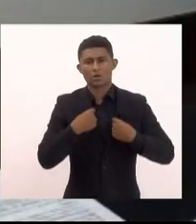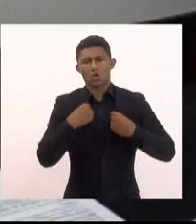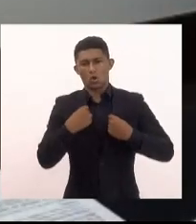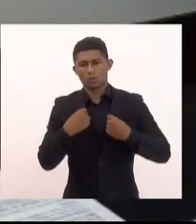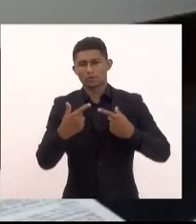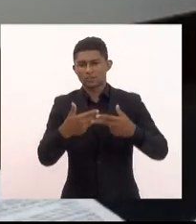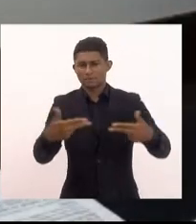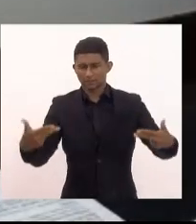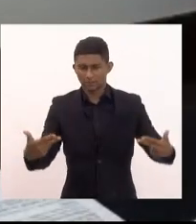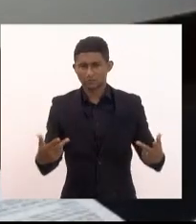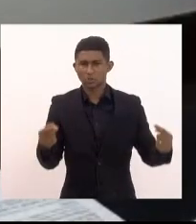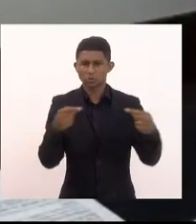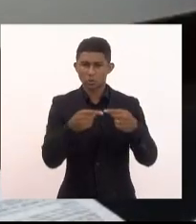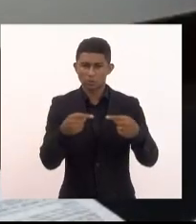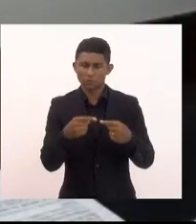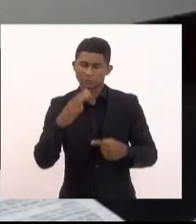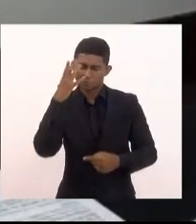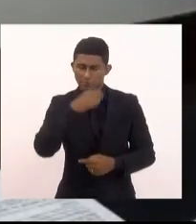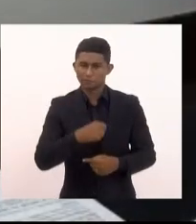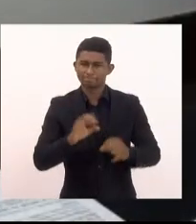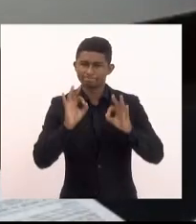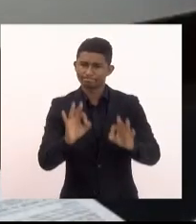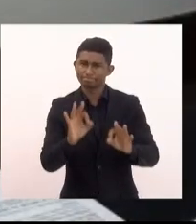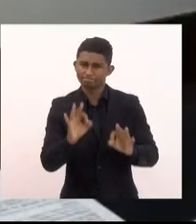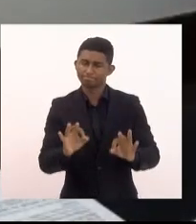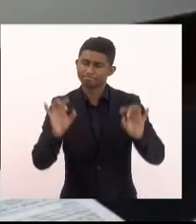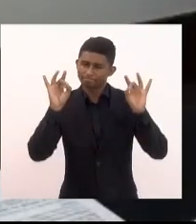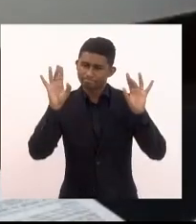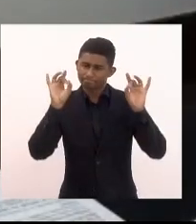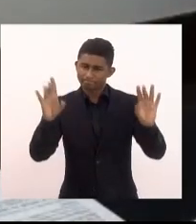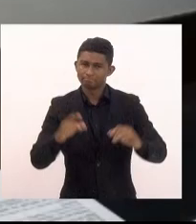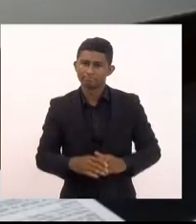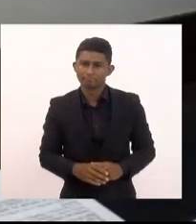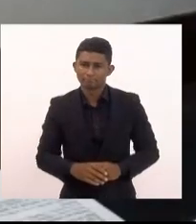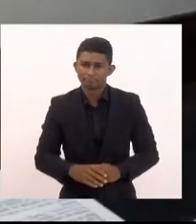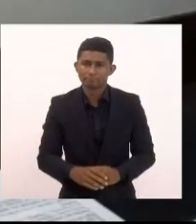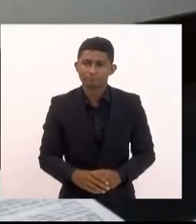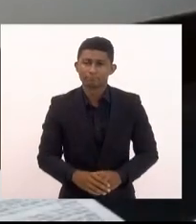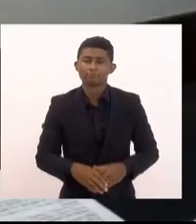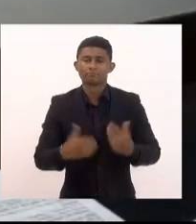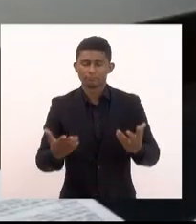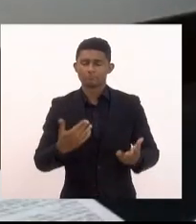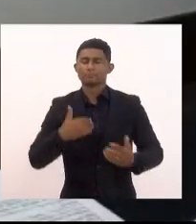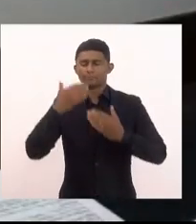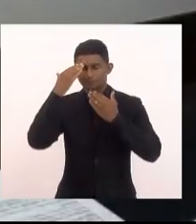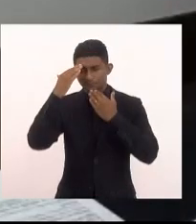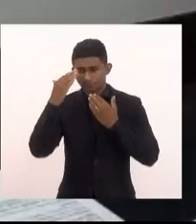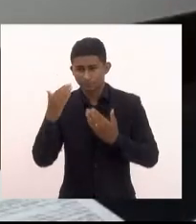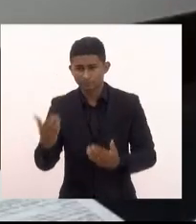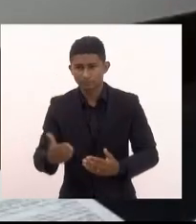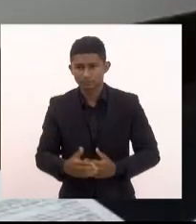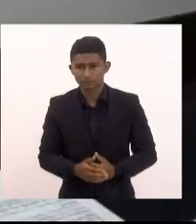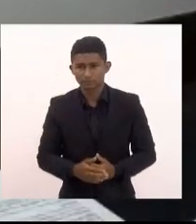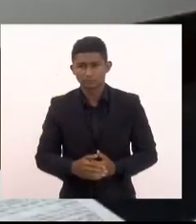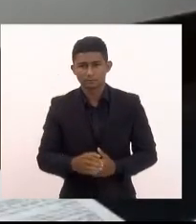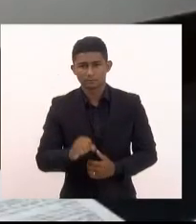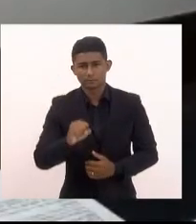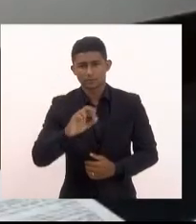são celebrações muito bonitas, muito especiais. Portanto, fica aqui a minha declaração, meu agradecimento. Odoiá,